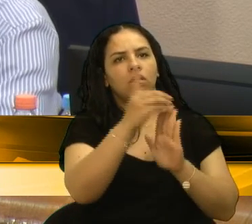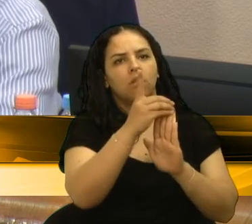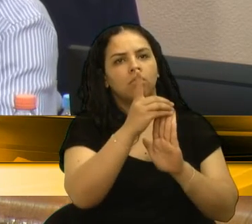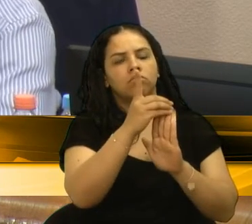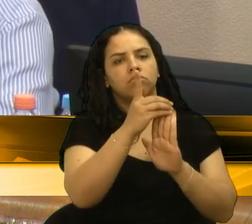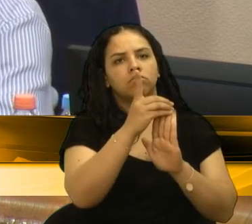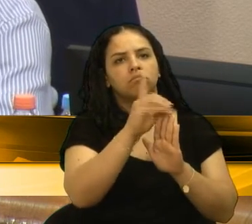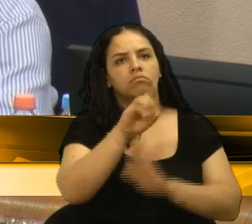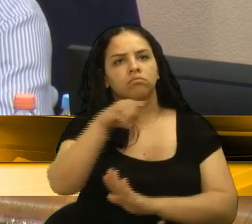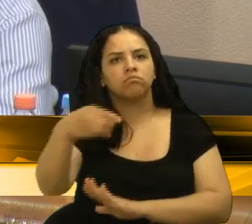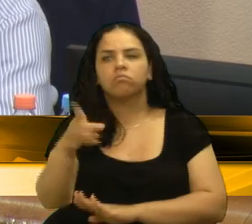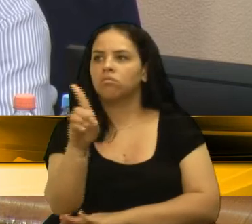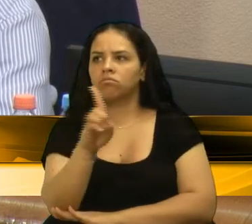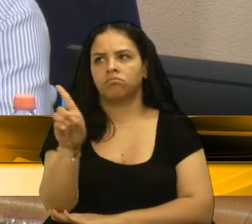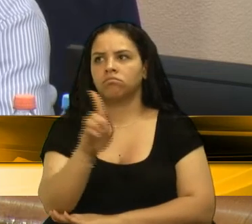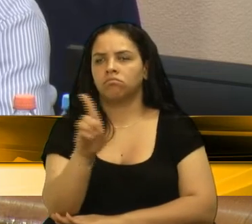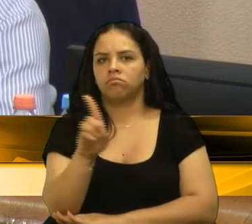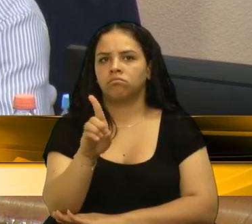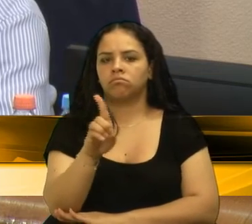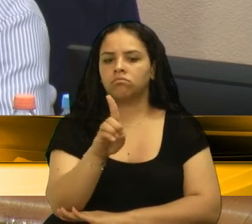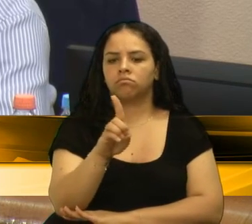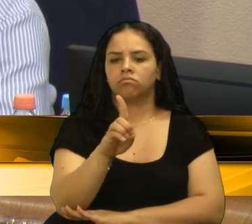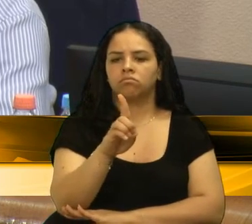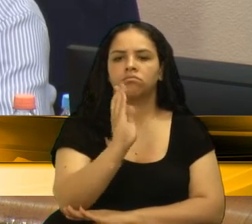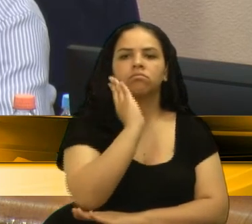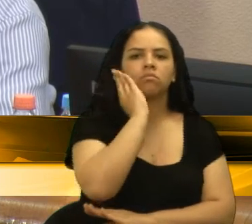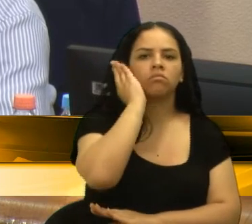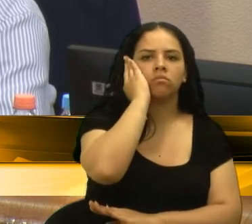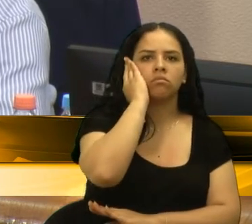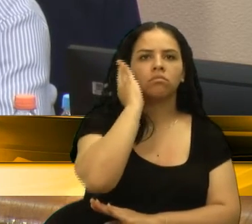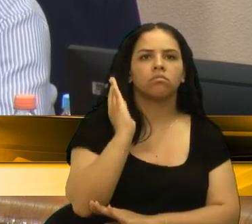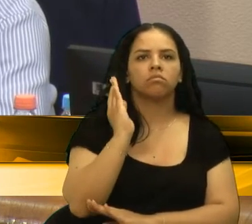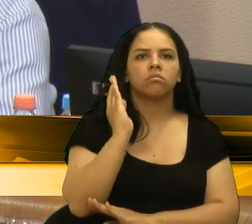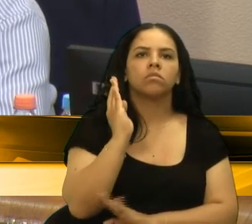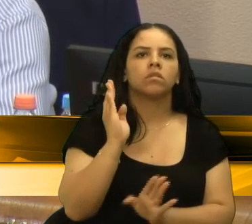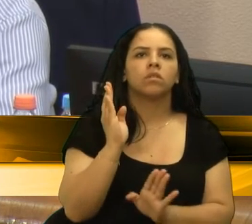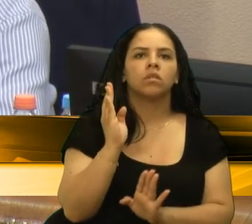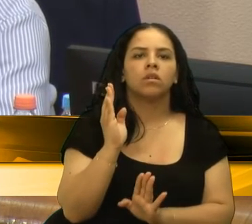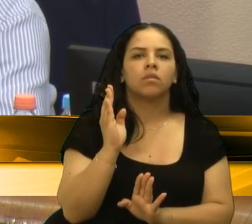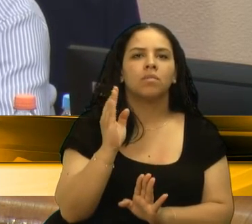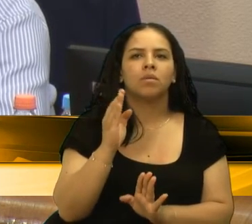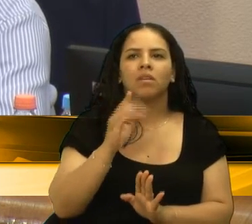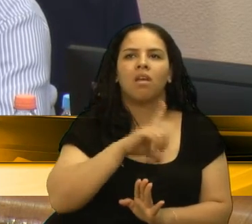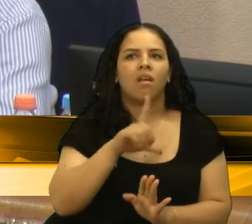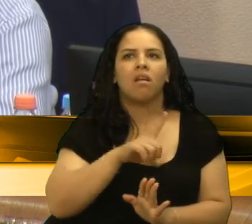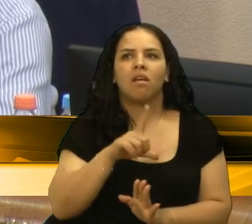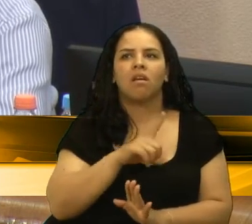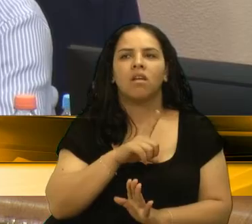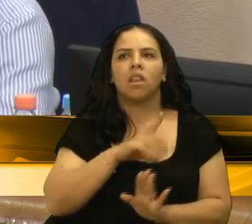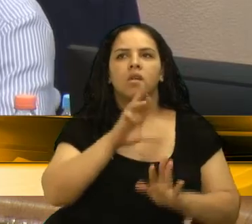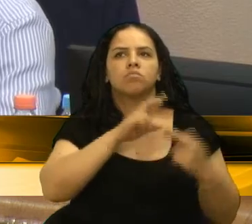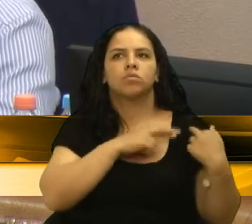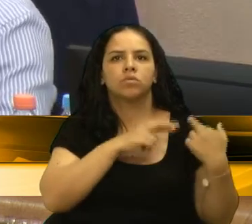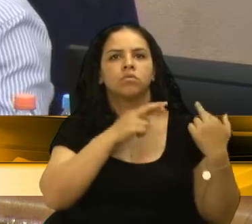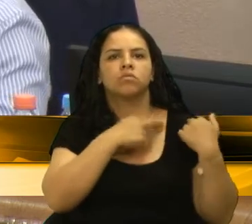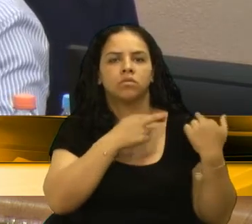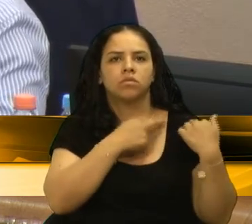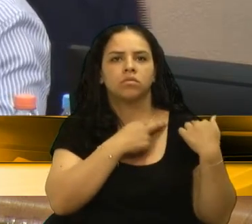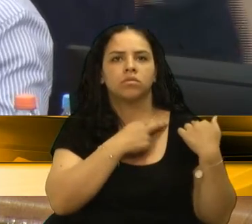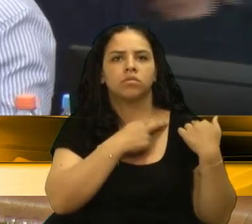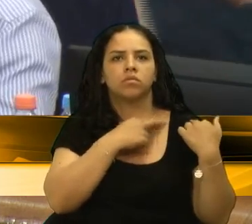Mirângela, não. Doutora Cássia, as entidades, conforme a senhora falou, foram praticamente representadas pelo Conselho de